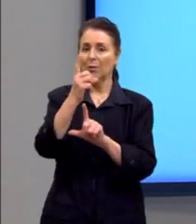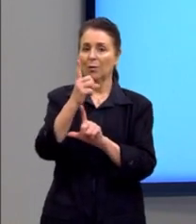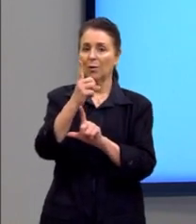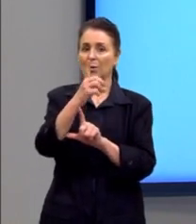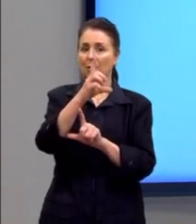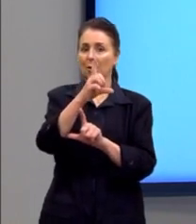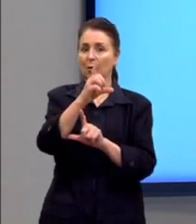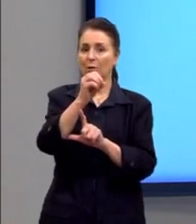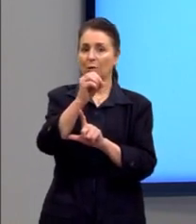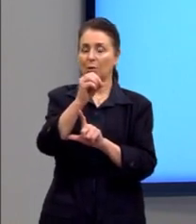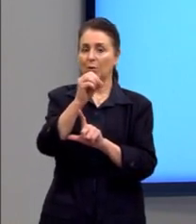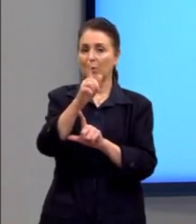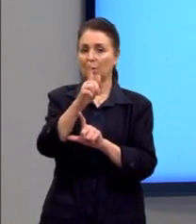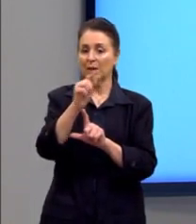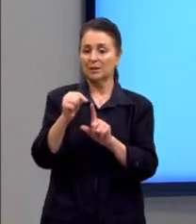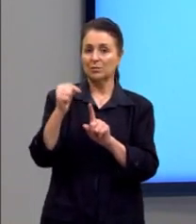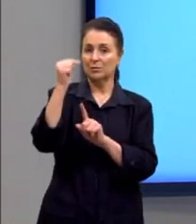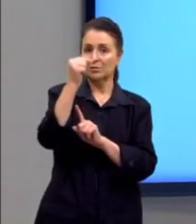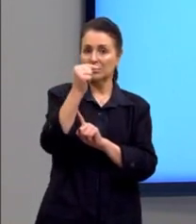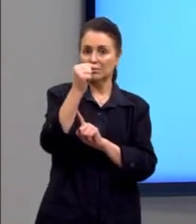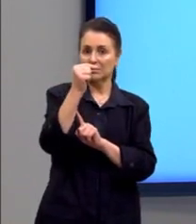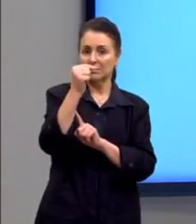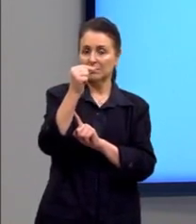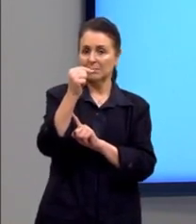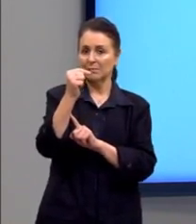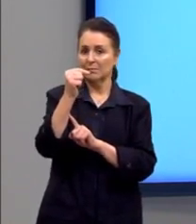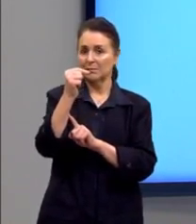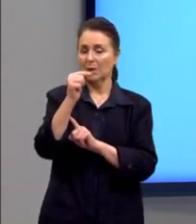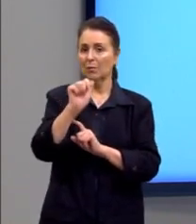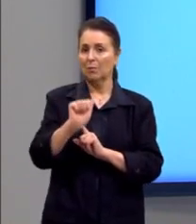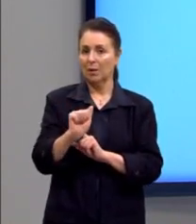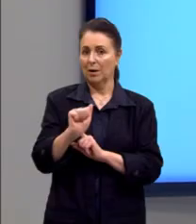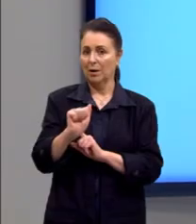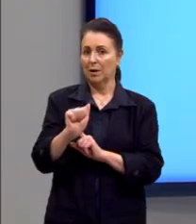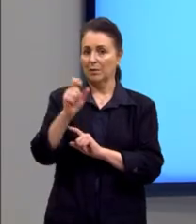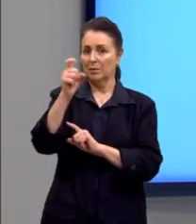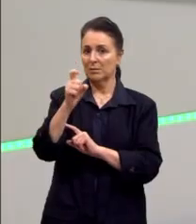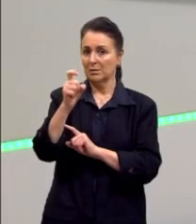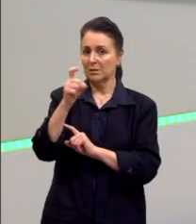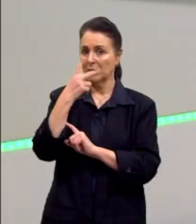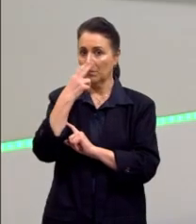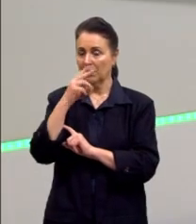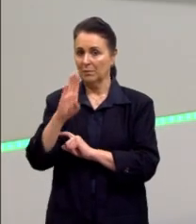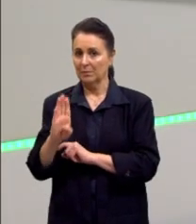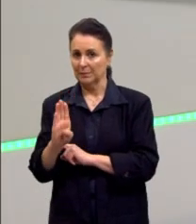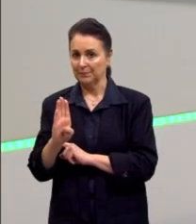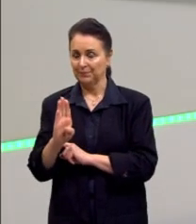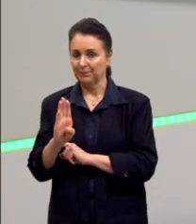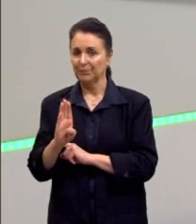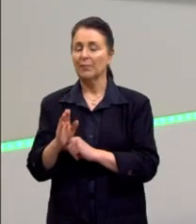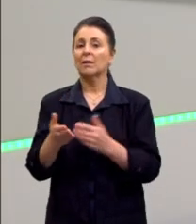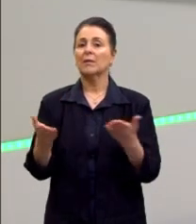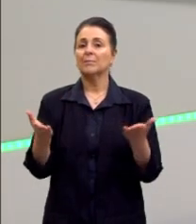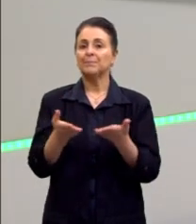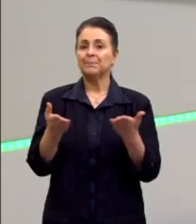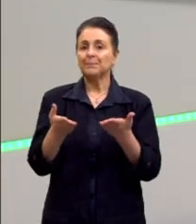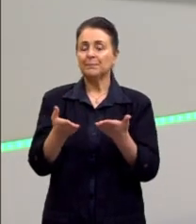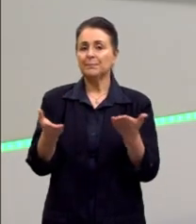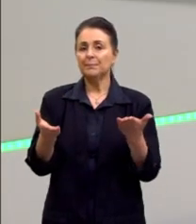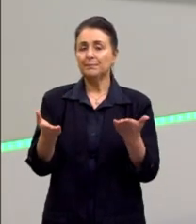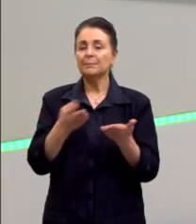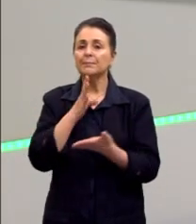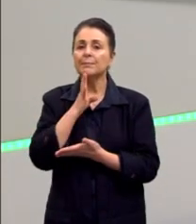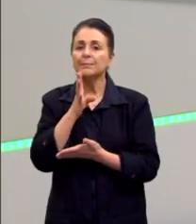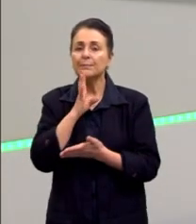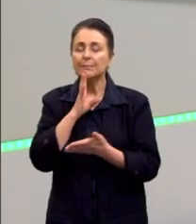então a elevado a x = b assim que a gente resolve um logaritmo né mas nós vamos ver